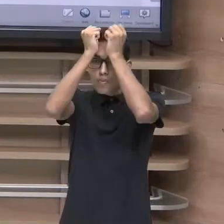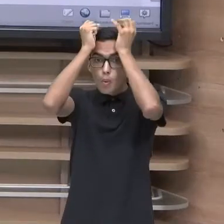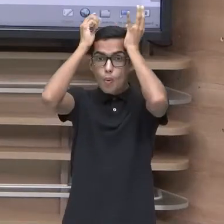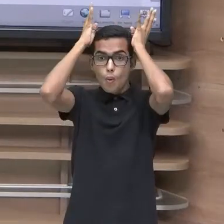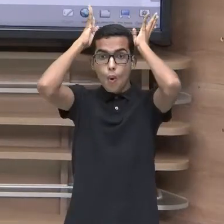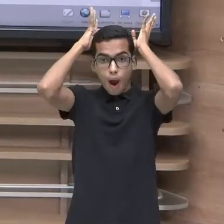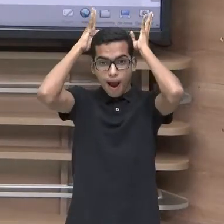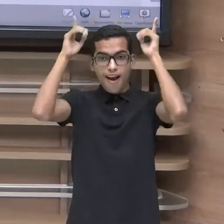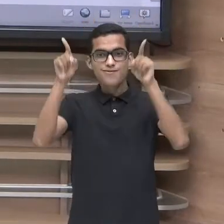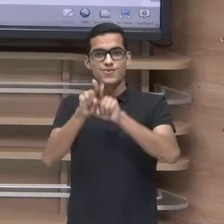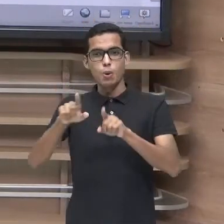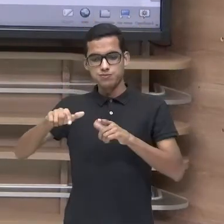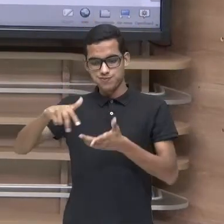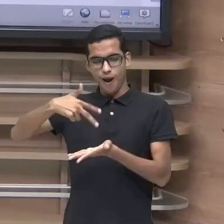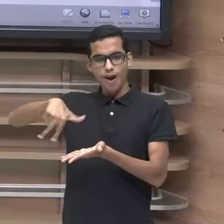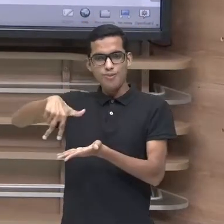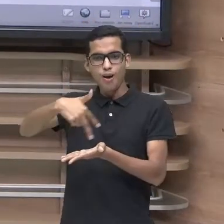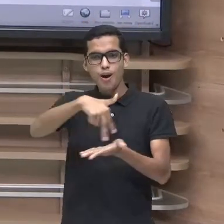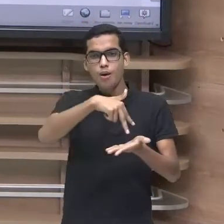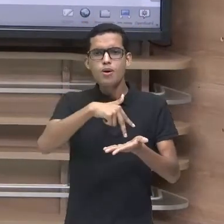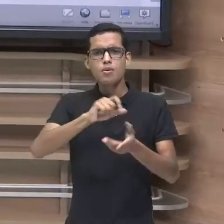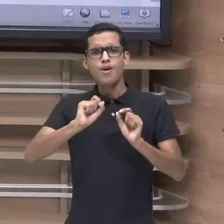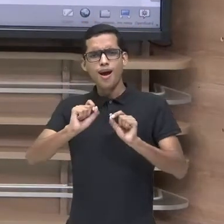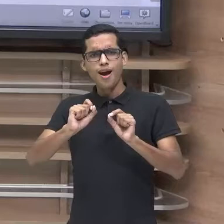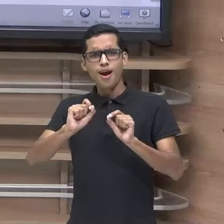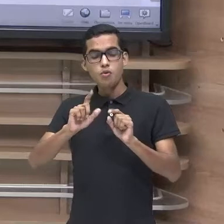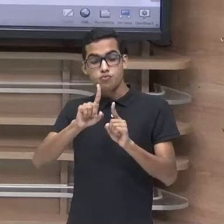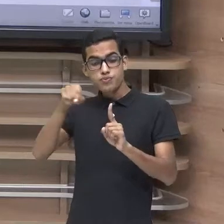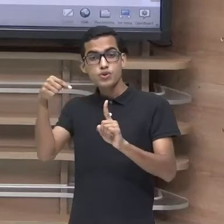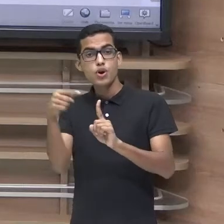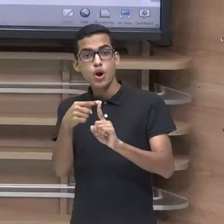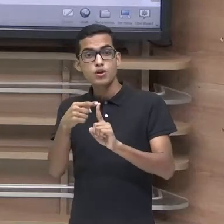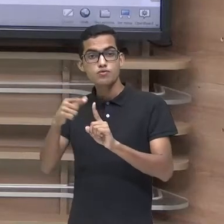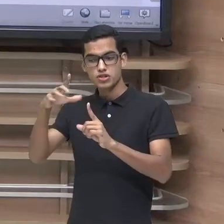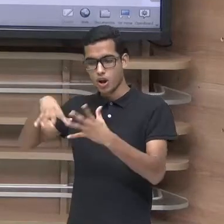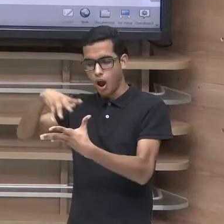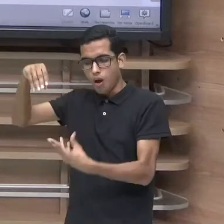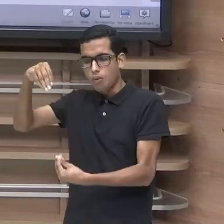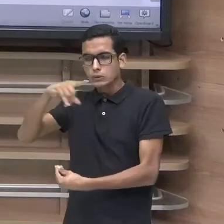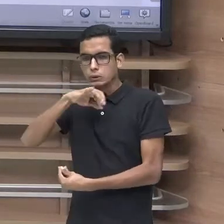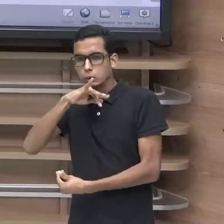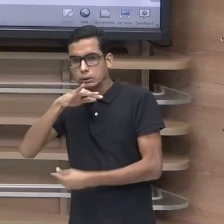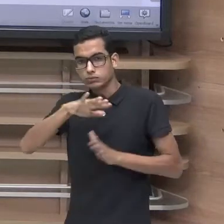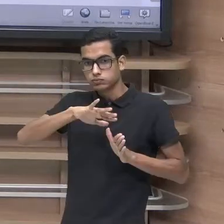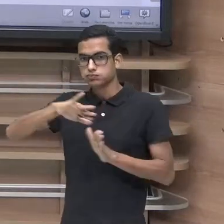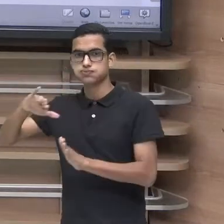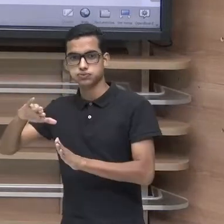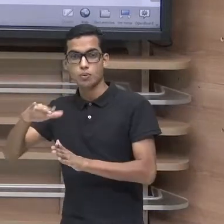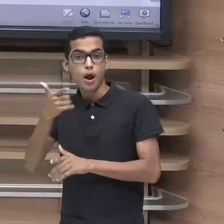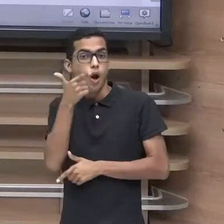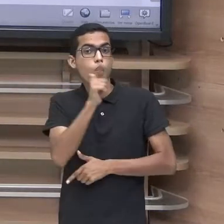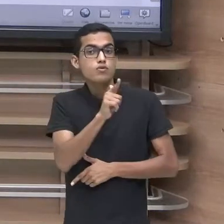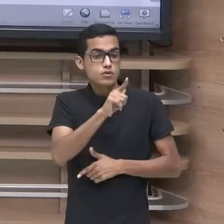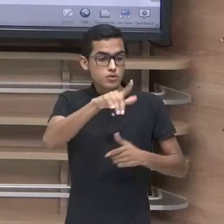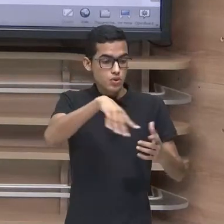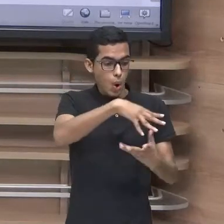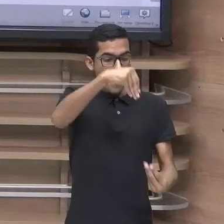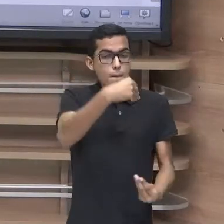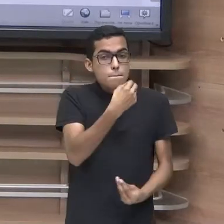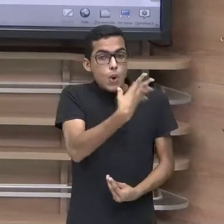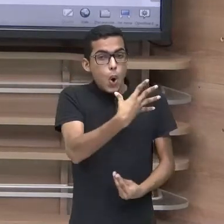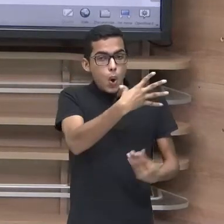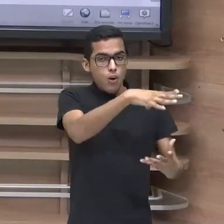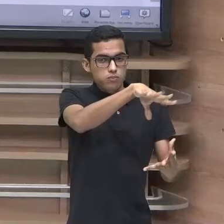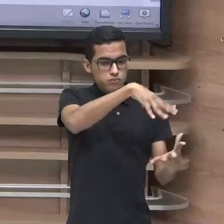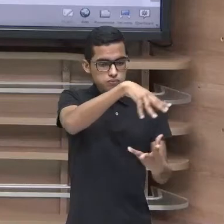dançam para expulsar, né, os espíritos maus para atrair os bons espíritos. Então, por